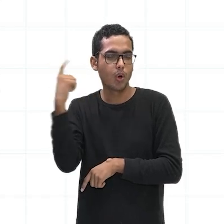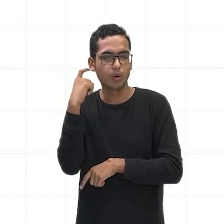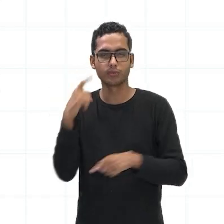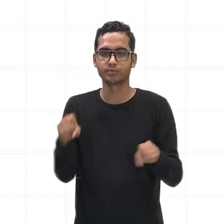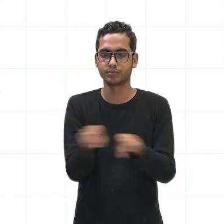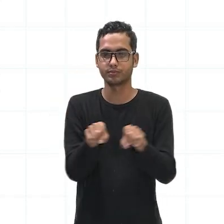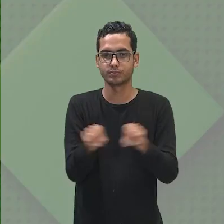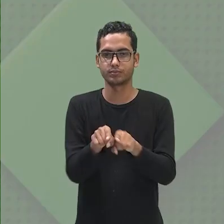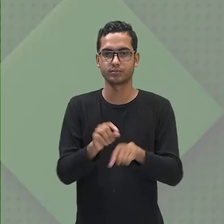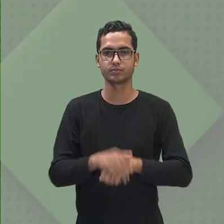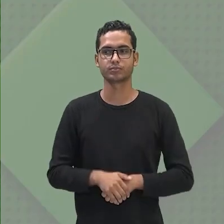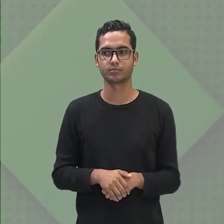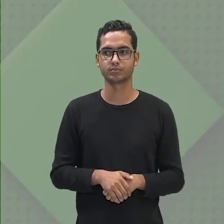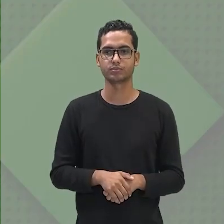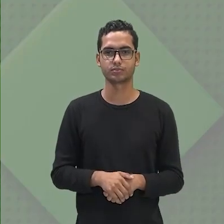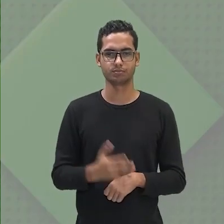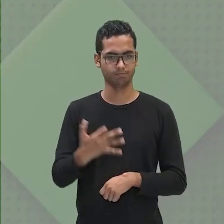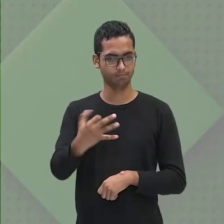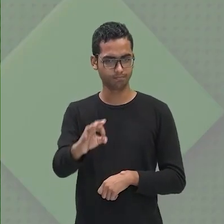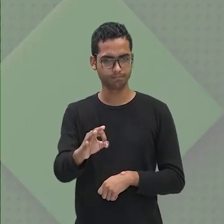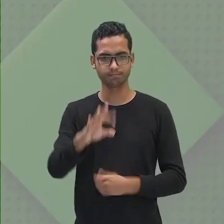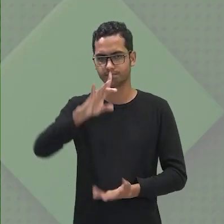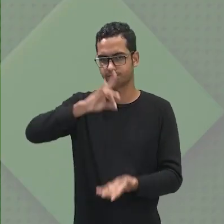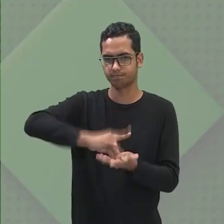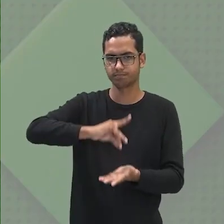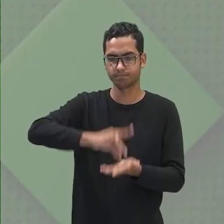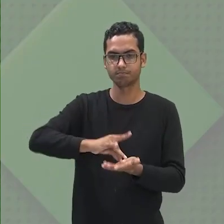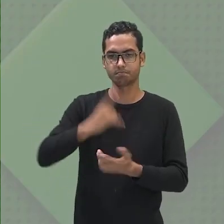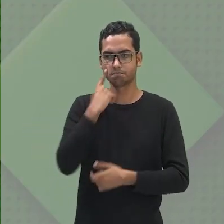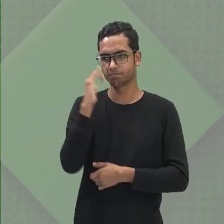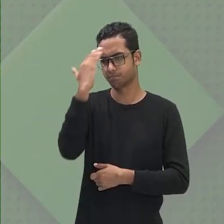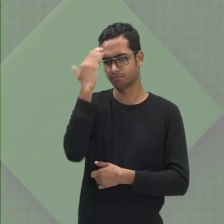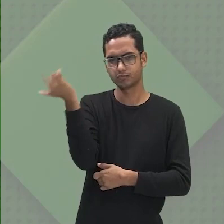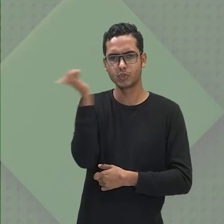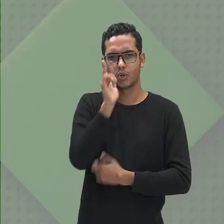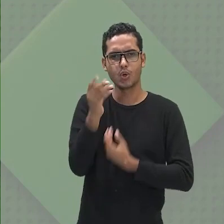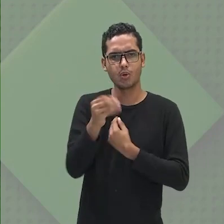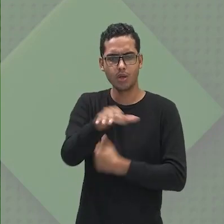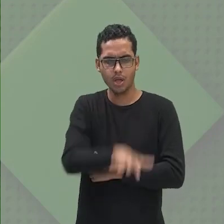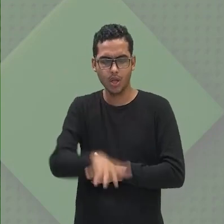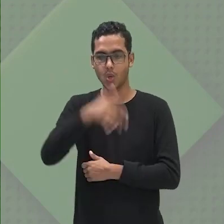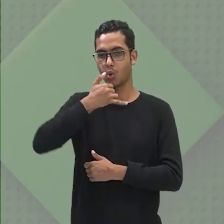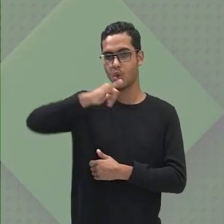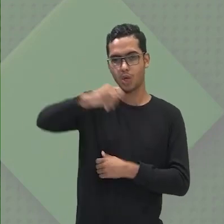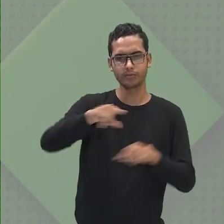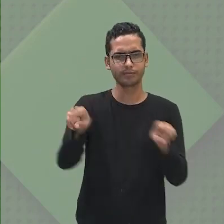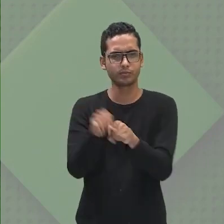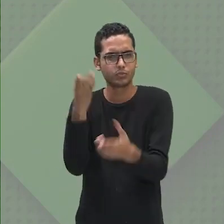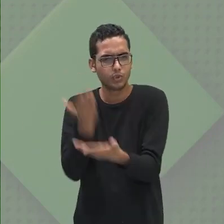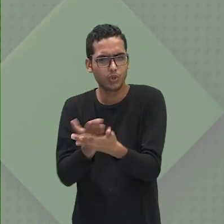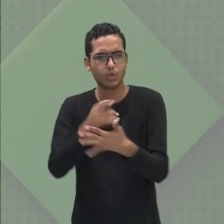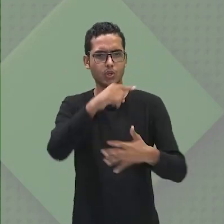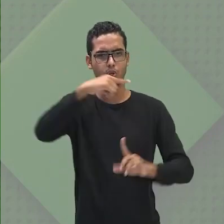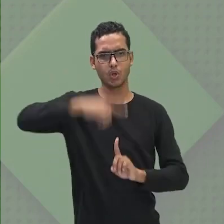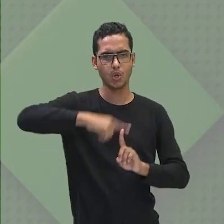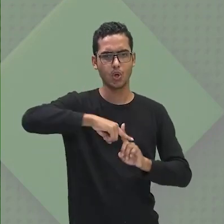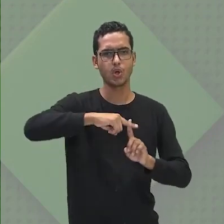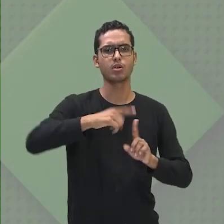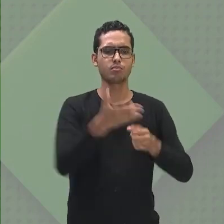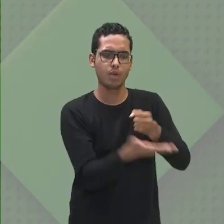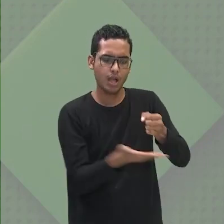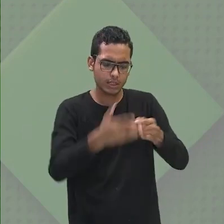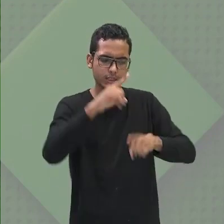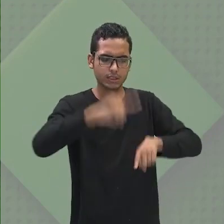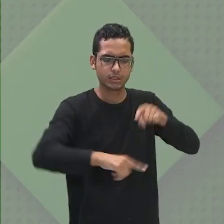som, certo? Então, a gente pôde compreender ali sobre a energia, vimos as fontes, né, a matéria-prima